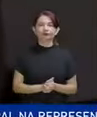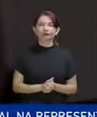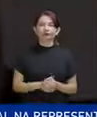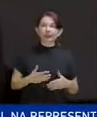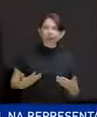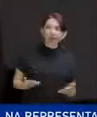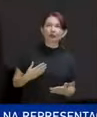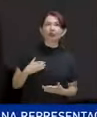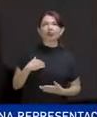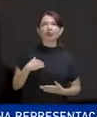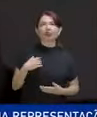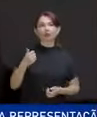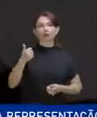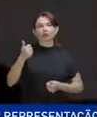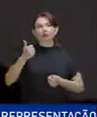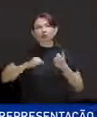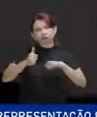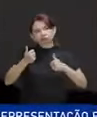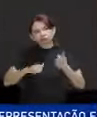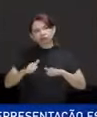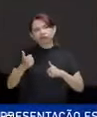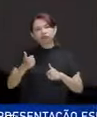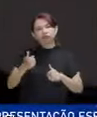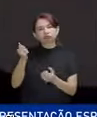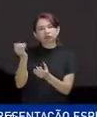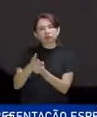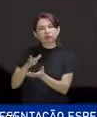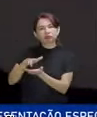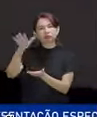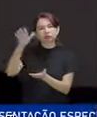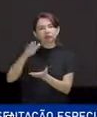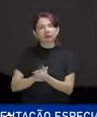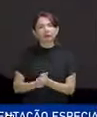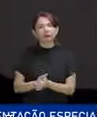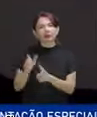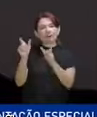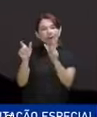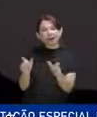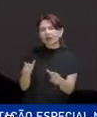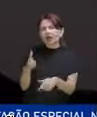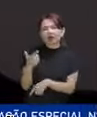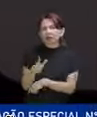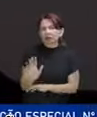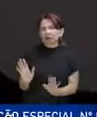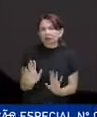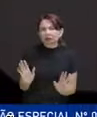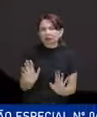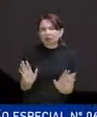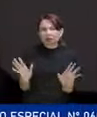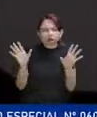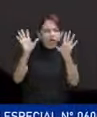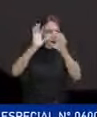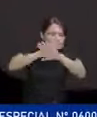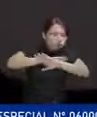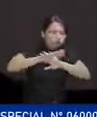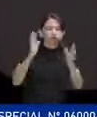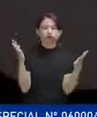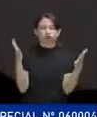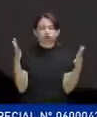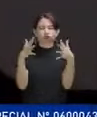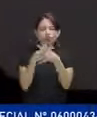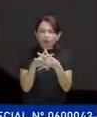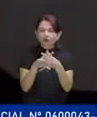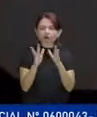ao analisar esses autos, senhor presidente, verifica-se que a parte embargante, de fato, não aponta qualquer obscuridade,